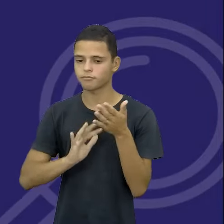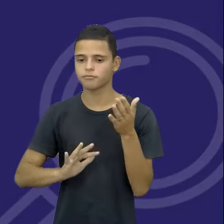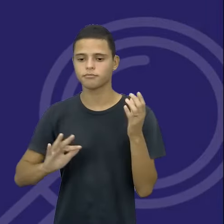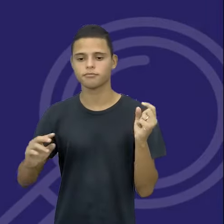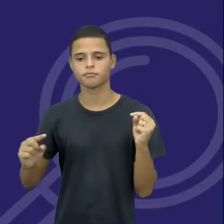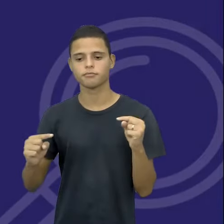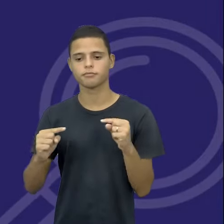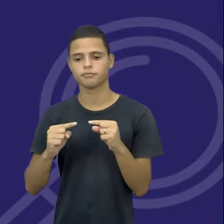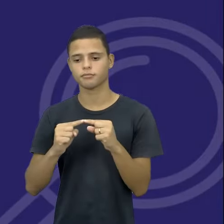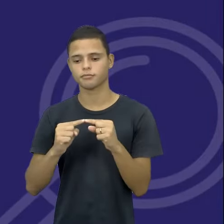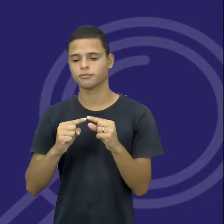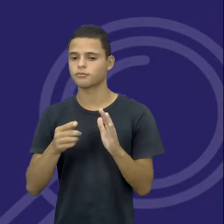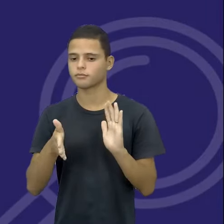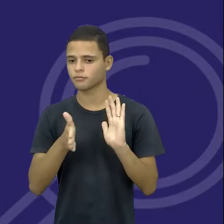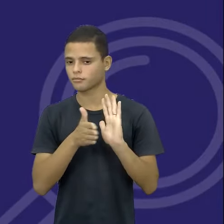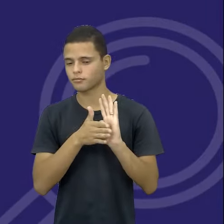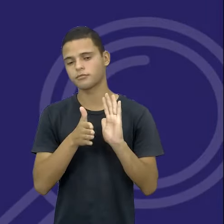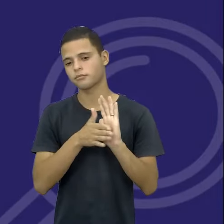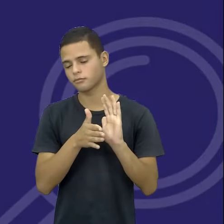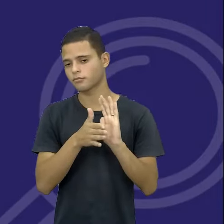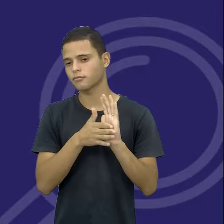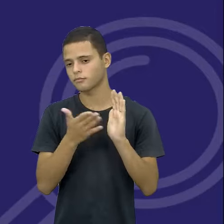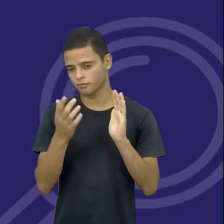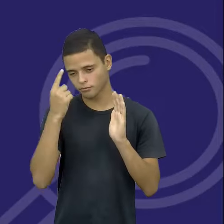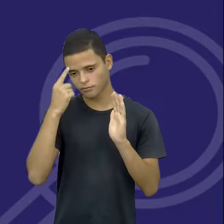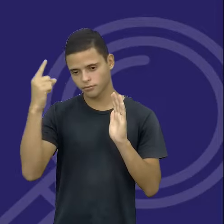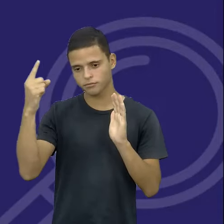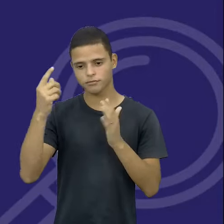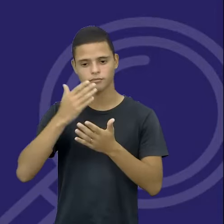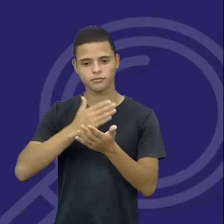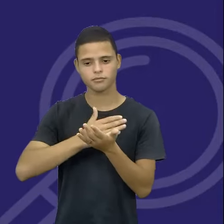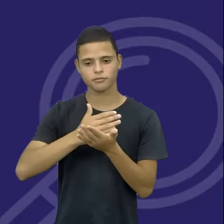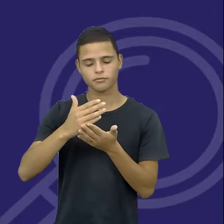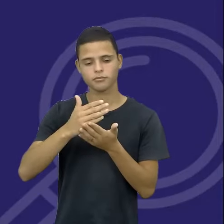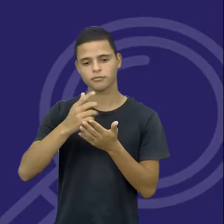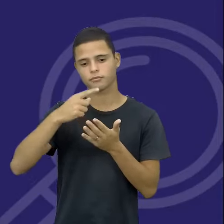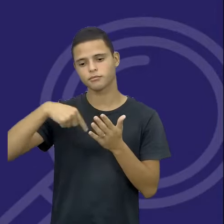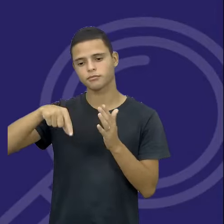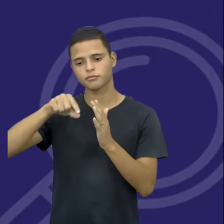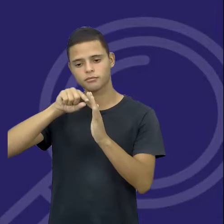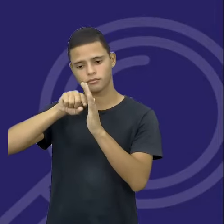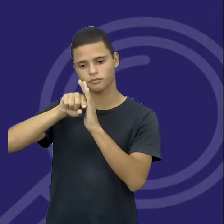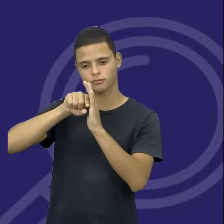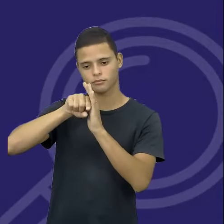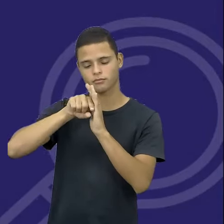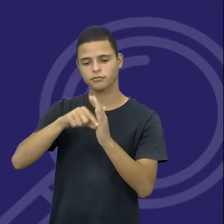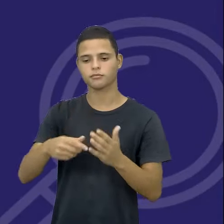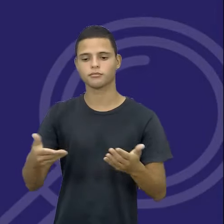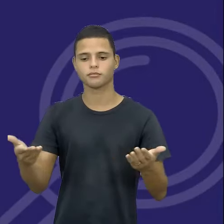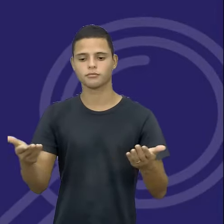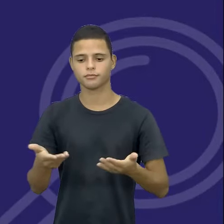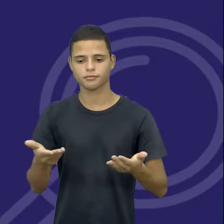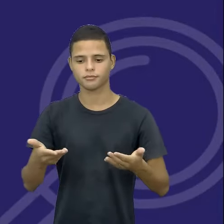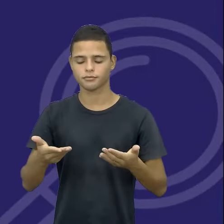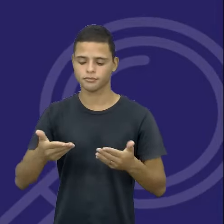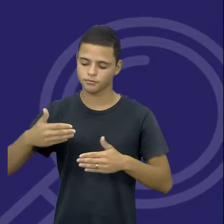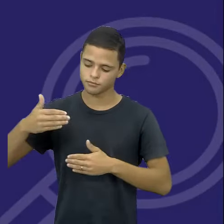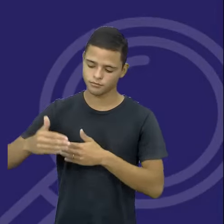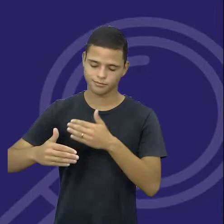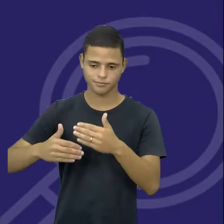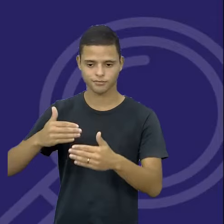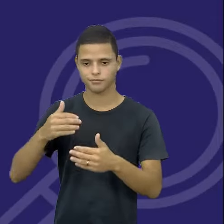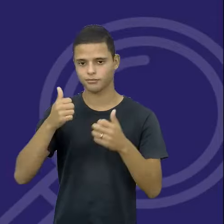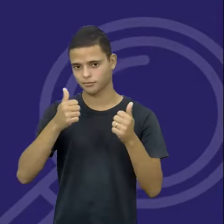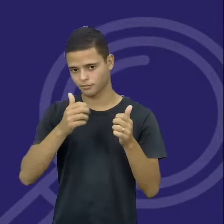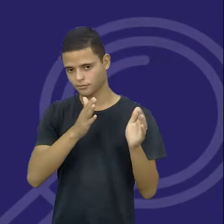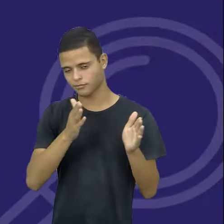acordo com aquela proposta que a gente colocou lá no começo, que a gente vai analisar agora o passo a passo